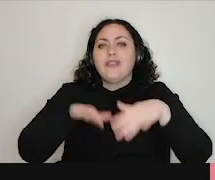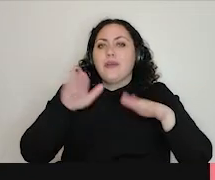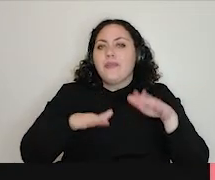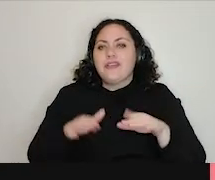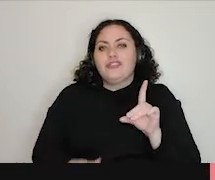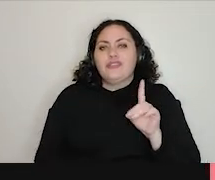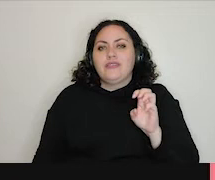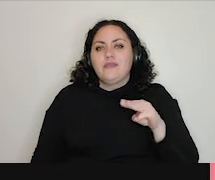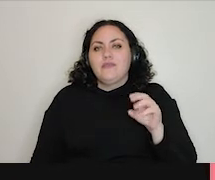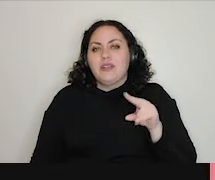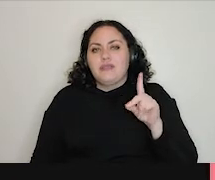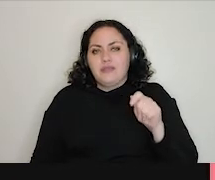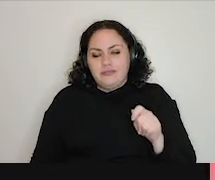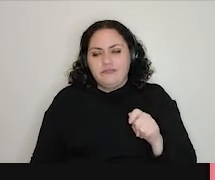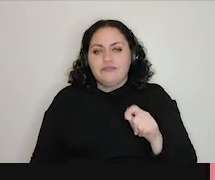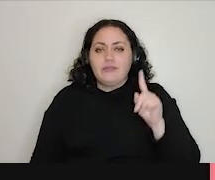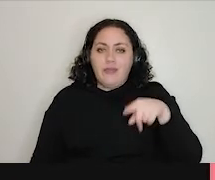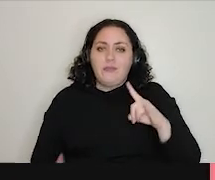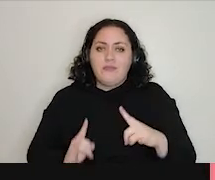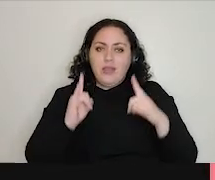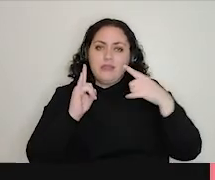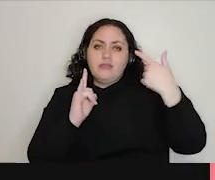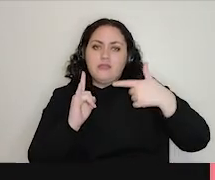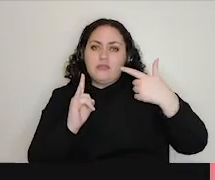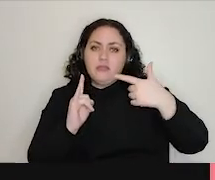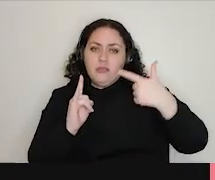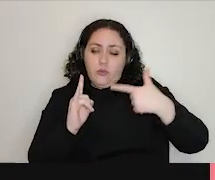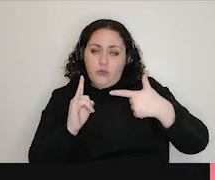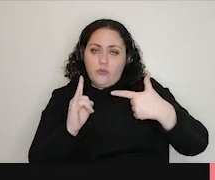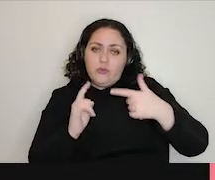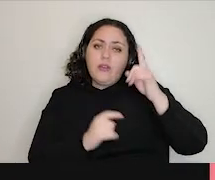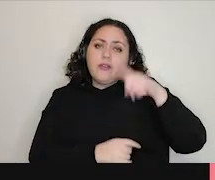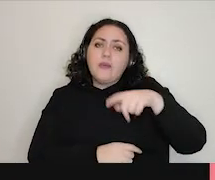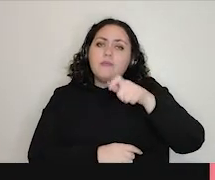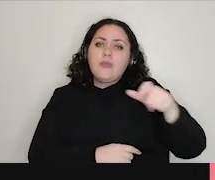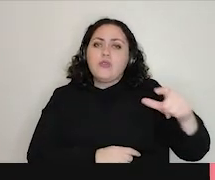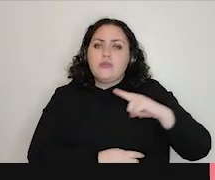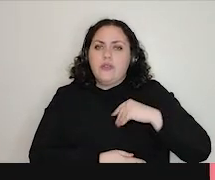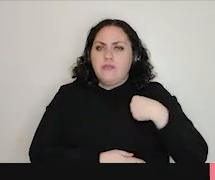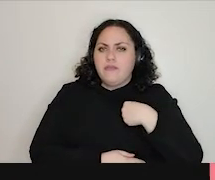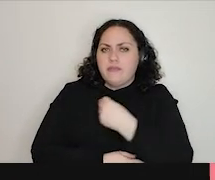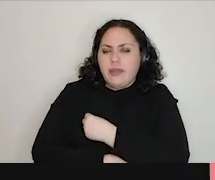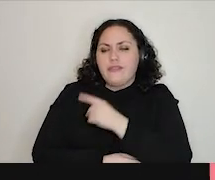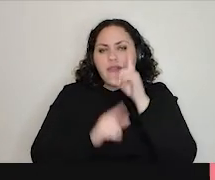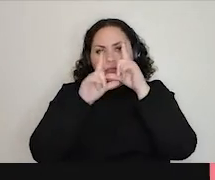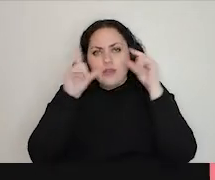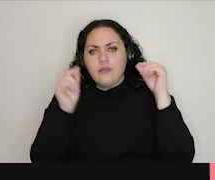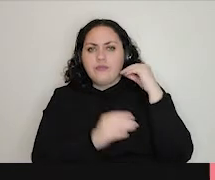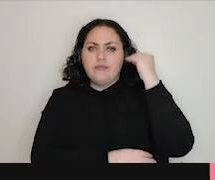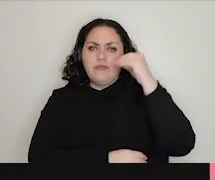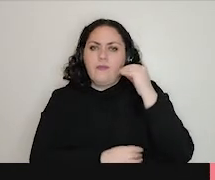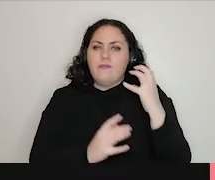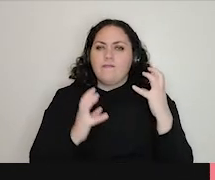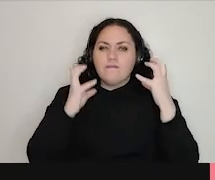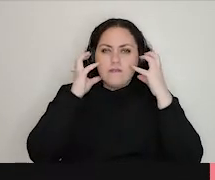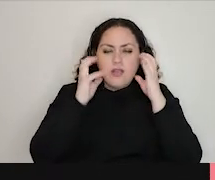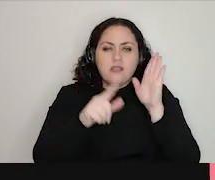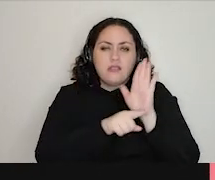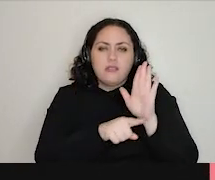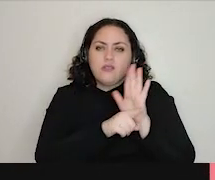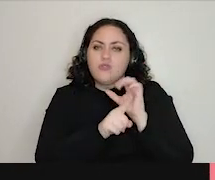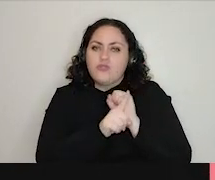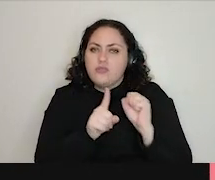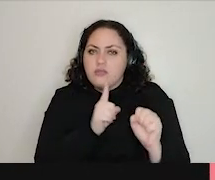fica no segundo andar, e a equipe é composta por médicos, enfermeiros, psicólogos, fonoaudiólogos, assistentes